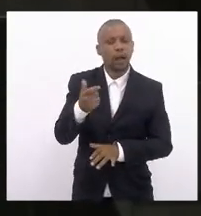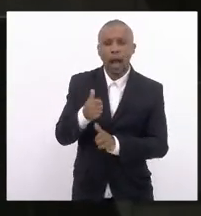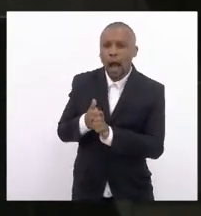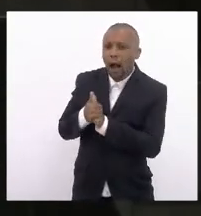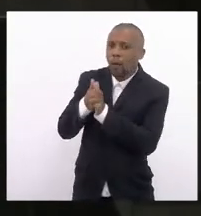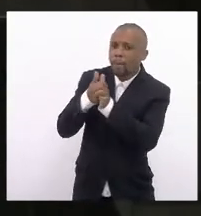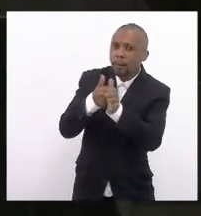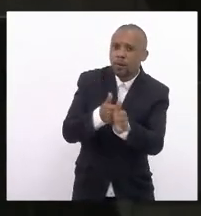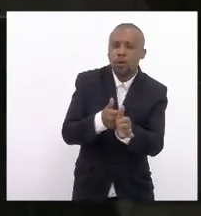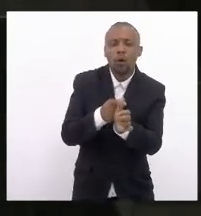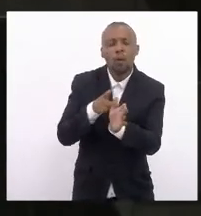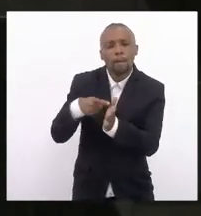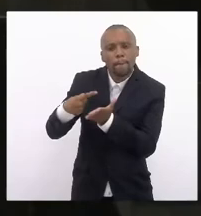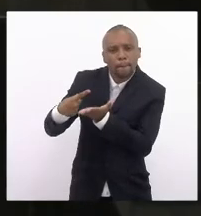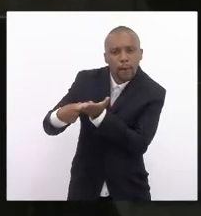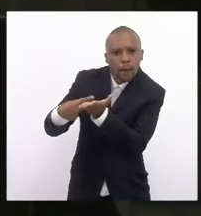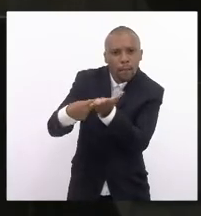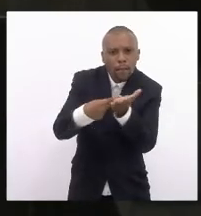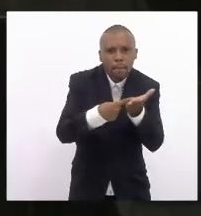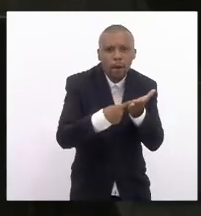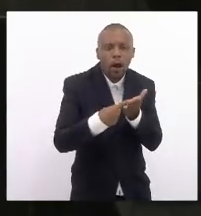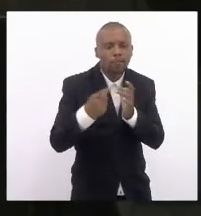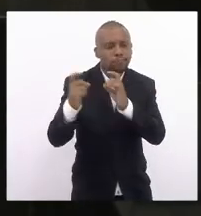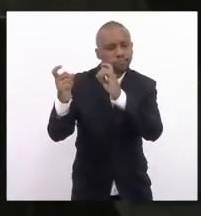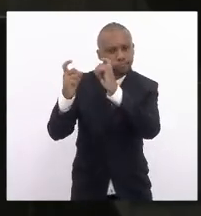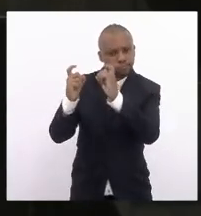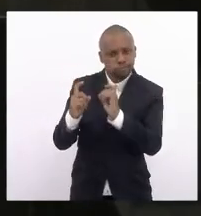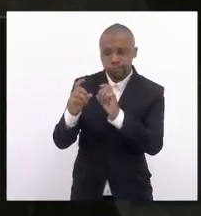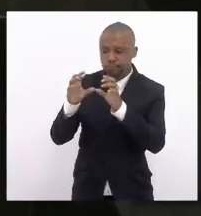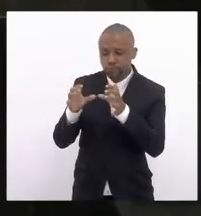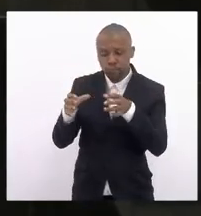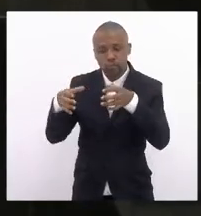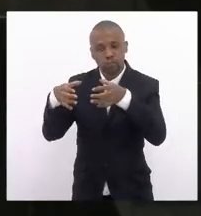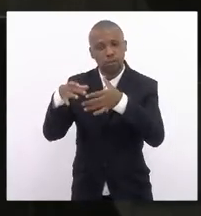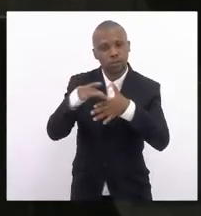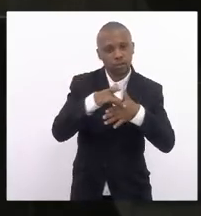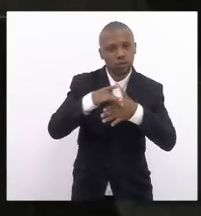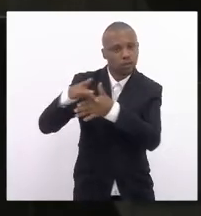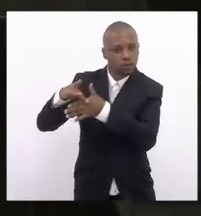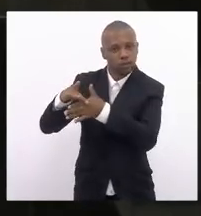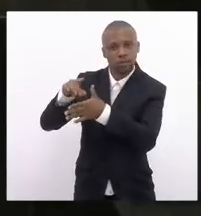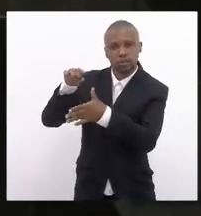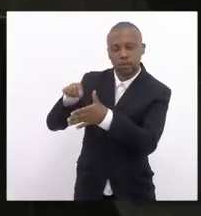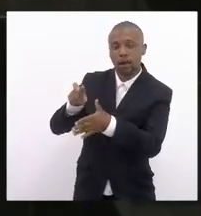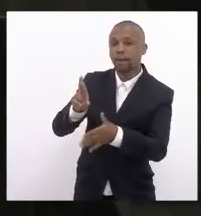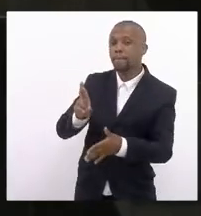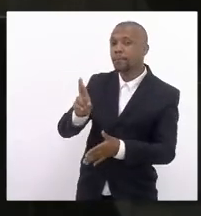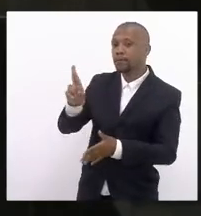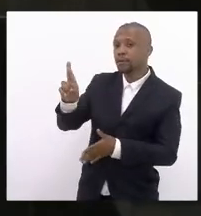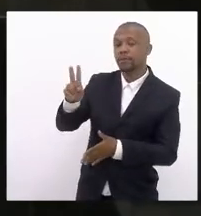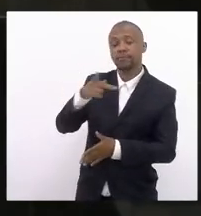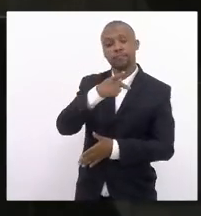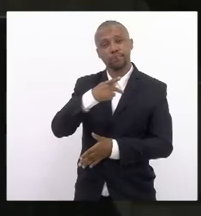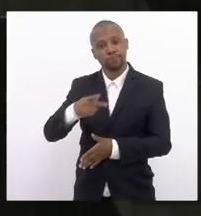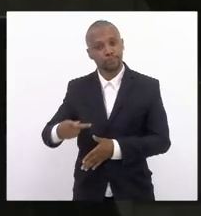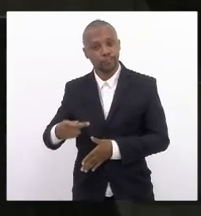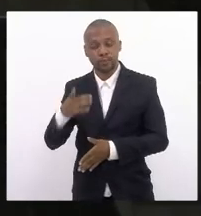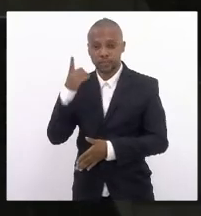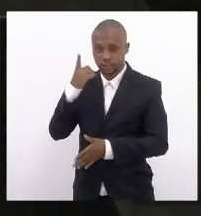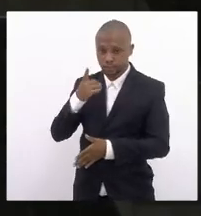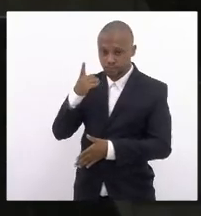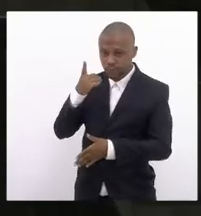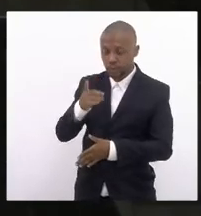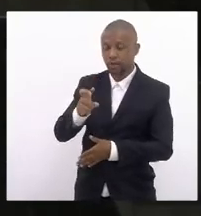acompanhou o acordo feito no Colégio de Líderes, presidido pelo deputado André